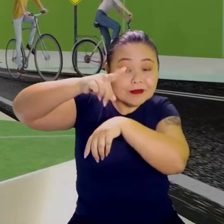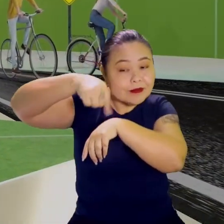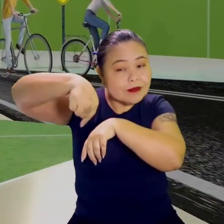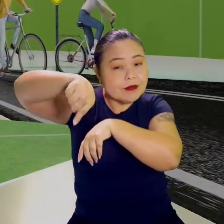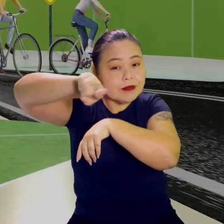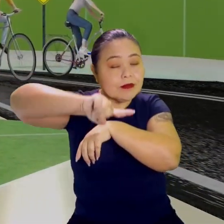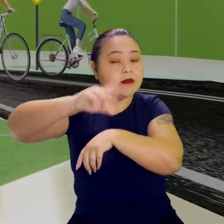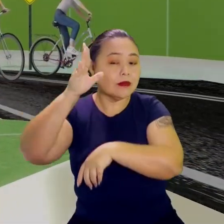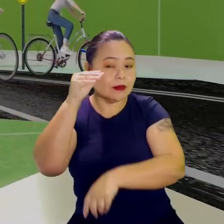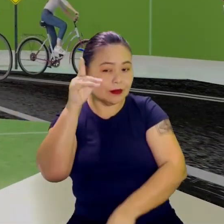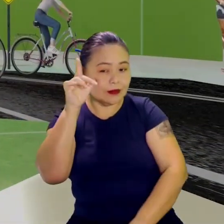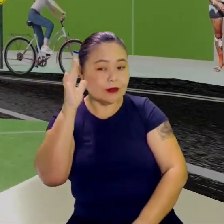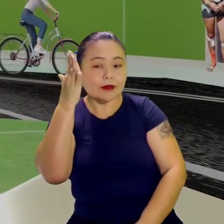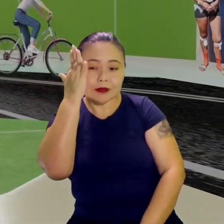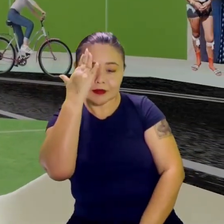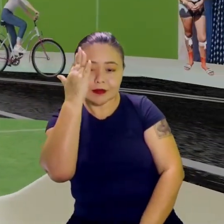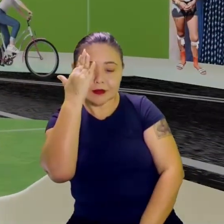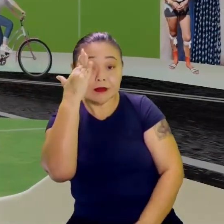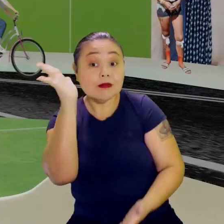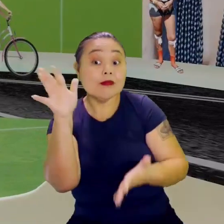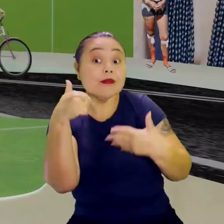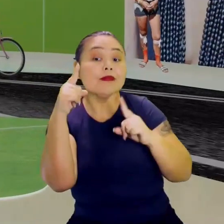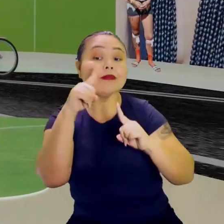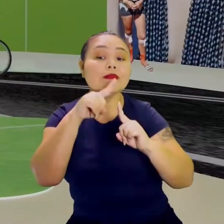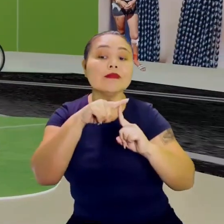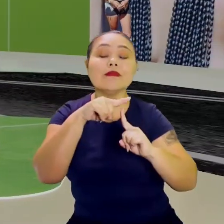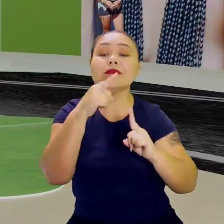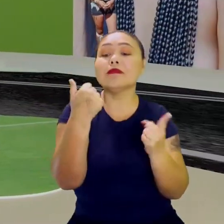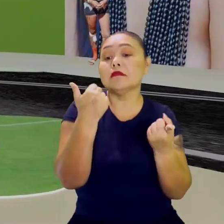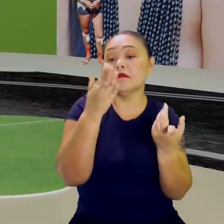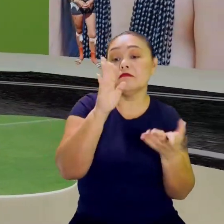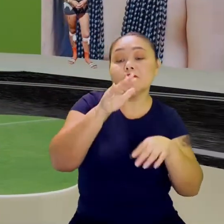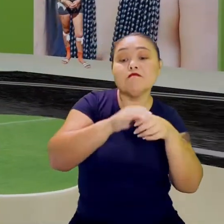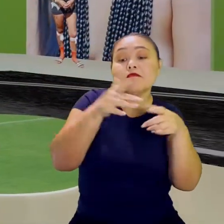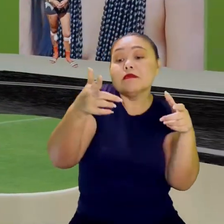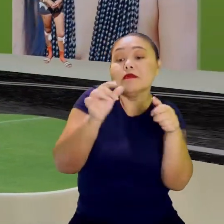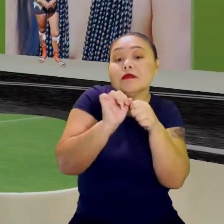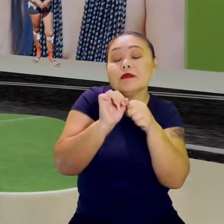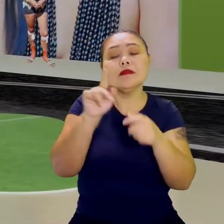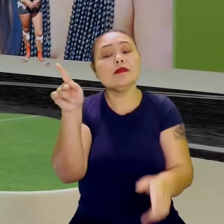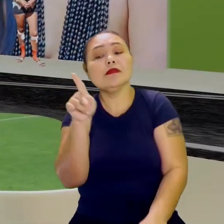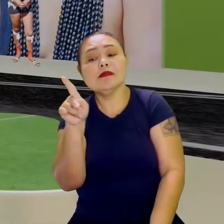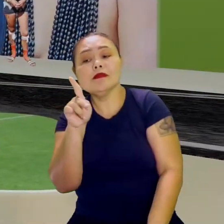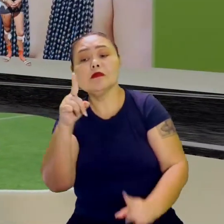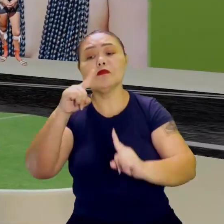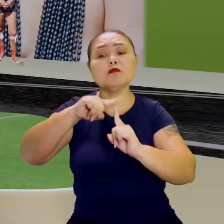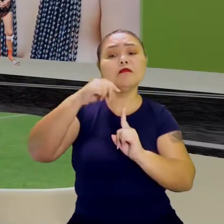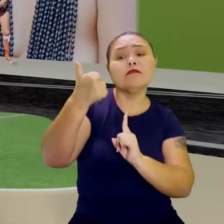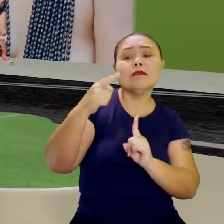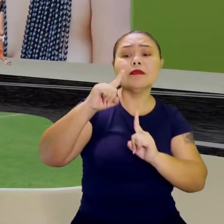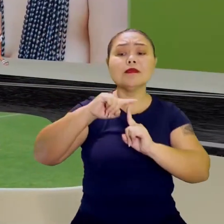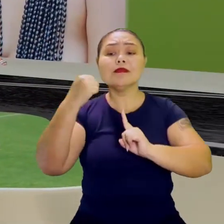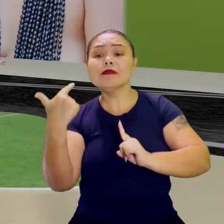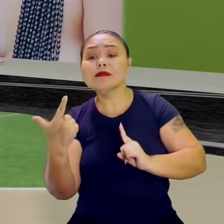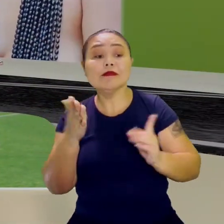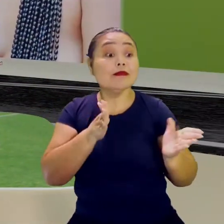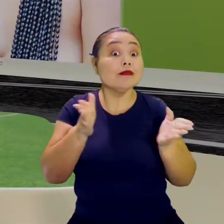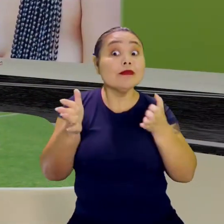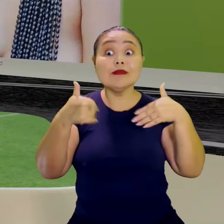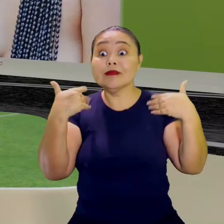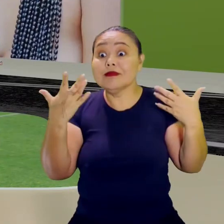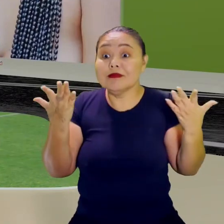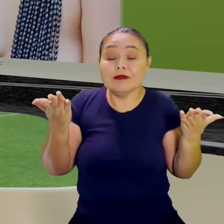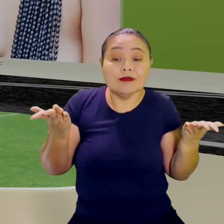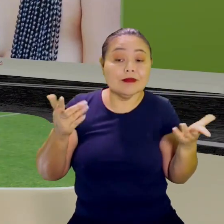você ficou curioso para querer saber qual que é o tipo de fibra determinante. Professora, eu tenho tipo 1, eu tenho tipo 2,